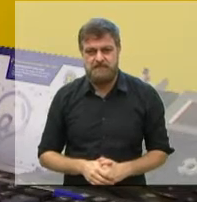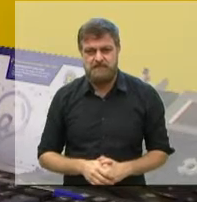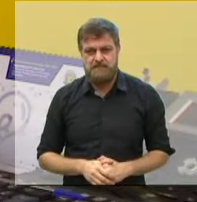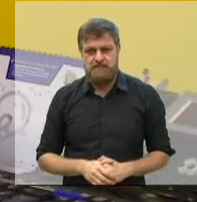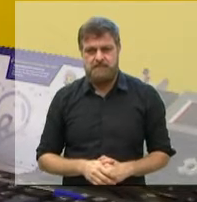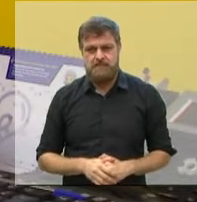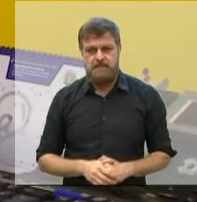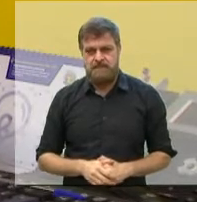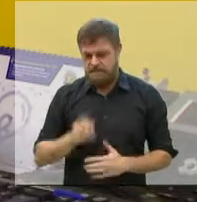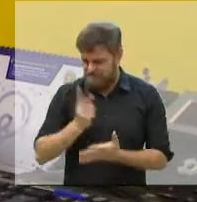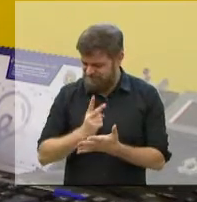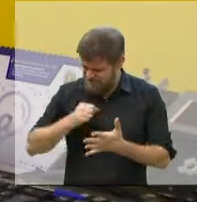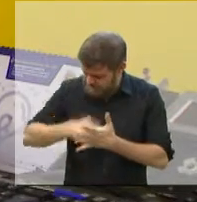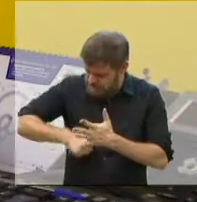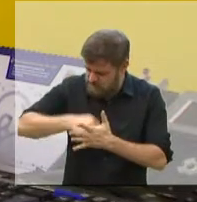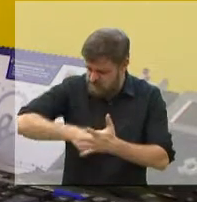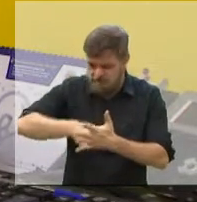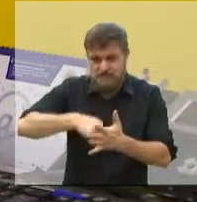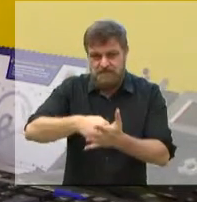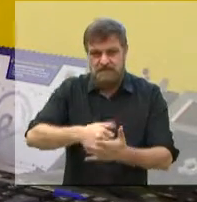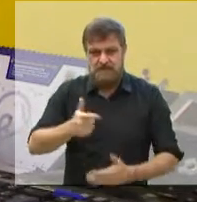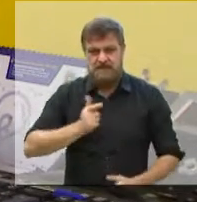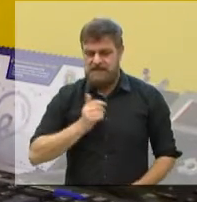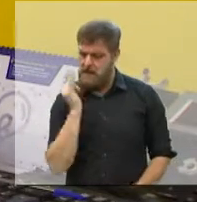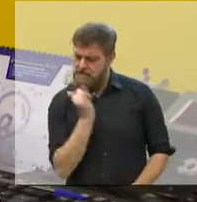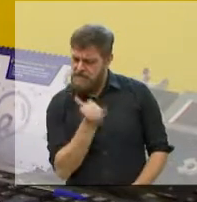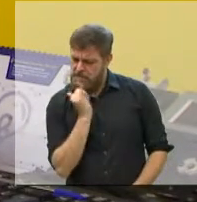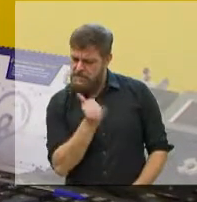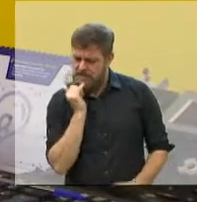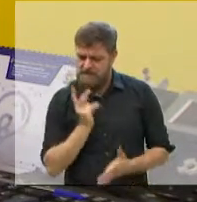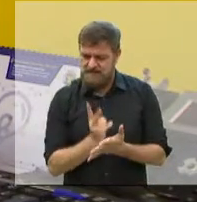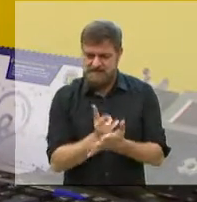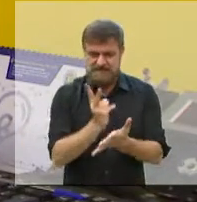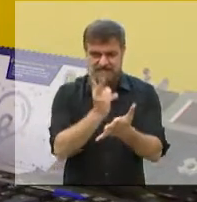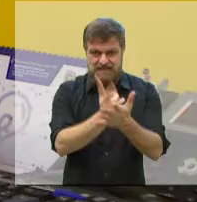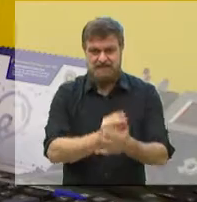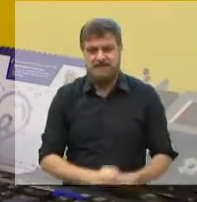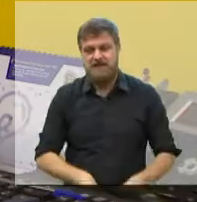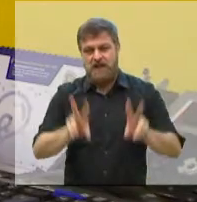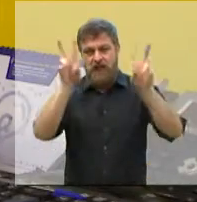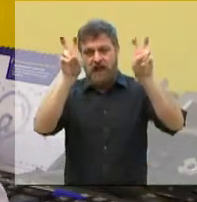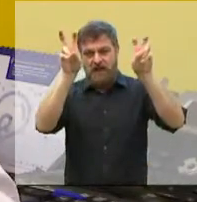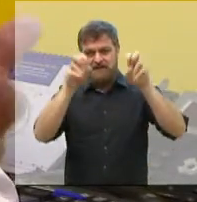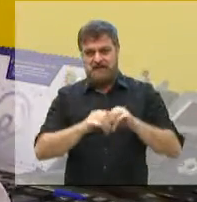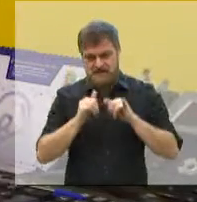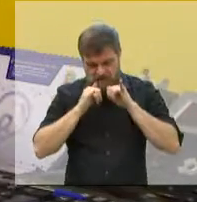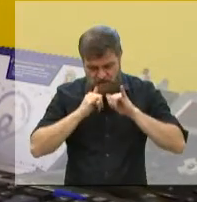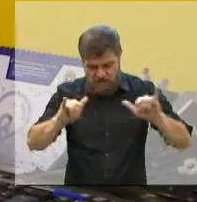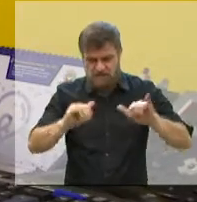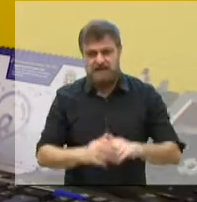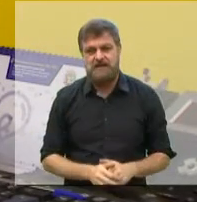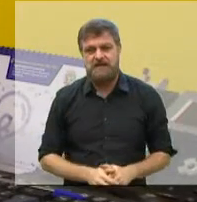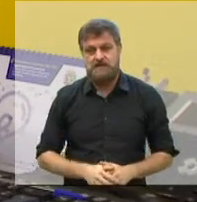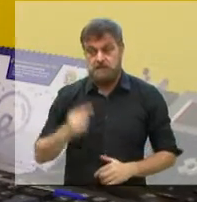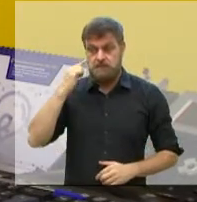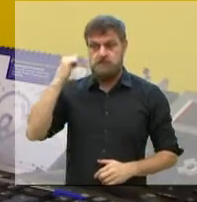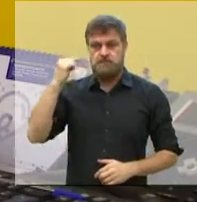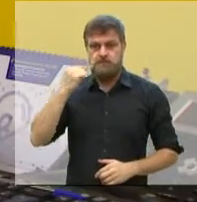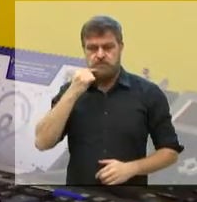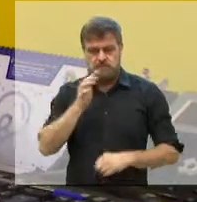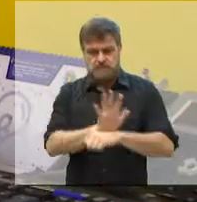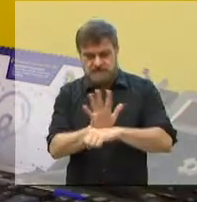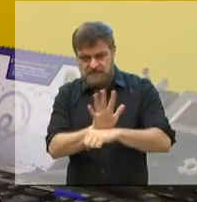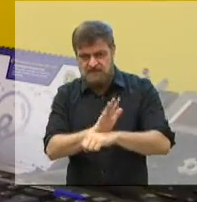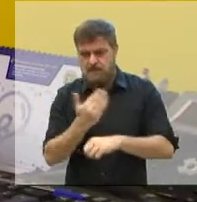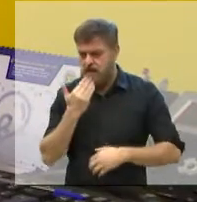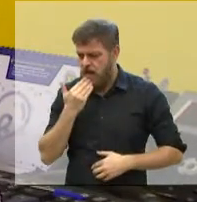E eu não vou parar não, eu vou continuar, e todas as minhas falas que eu faço em relação ao cinema, que são para os surdos, eu